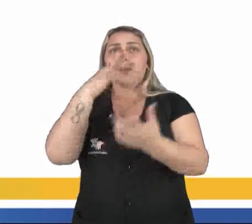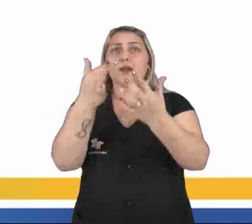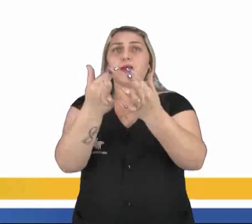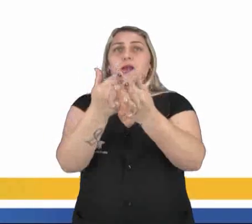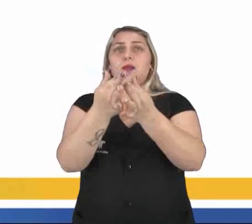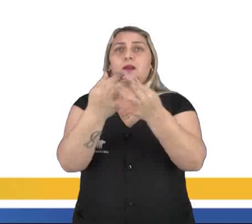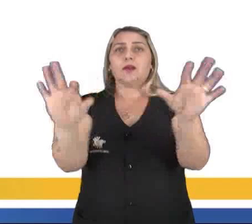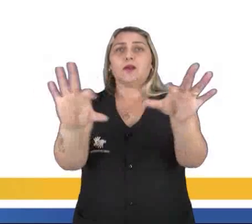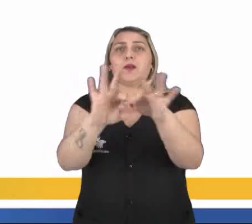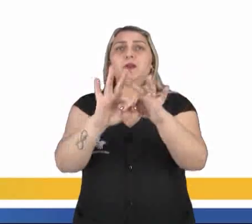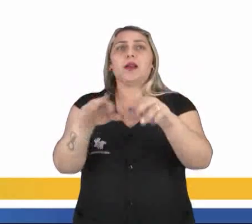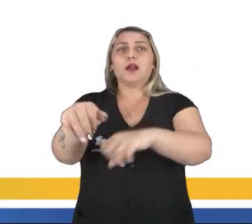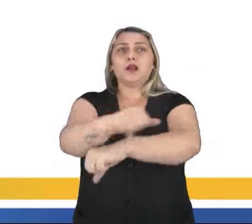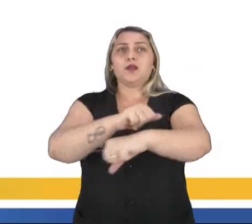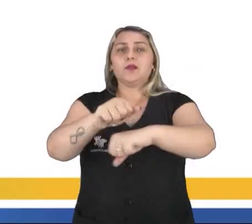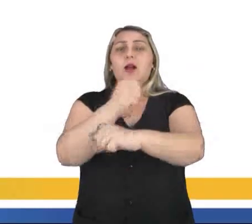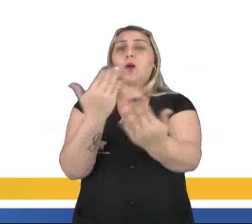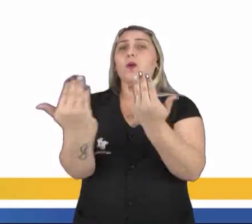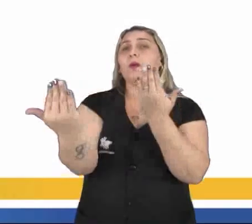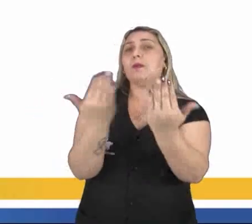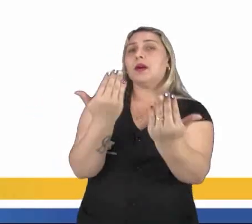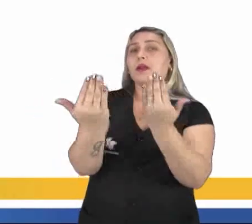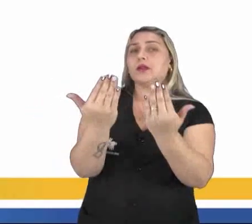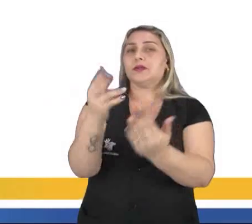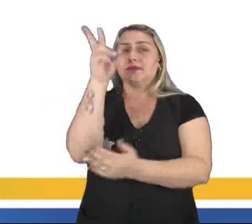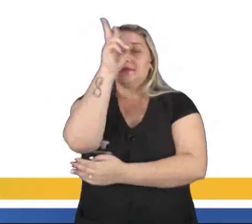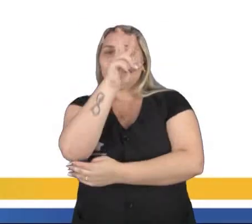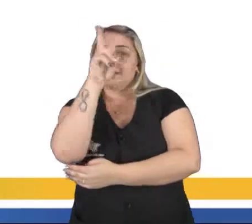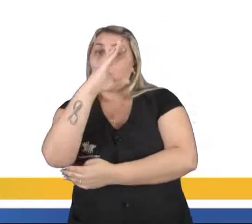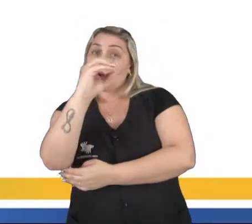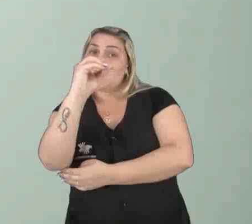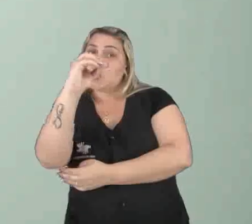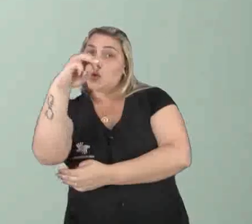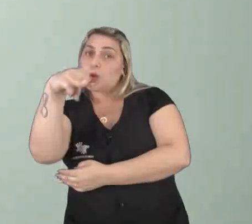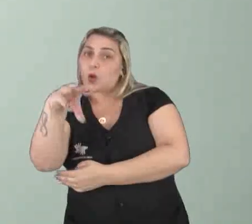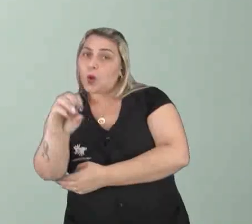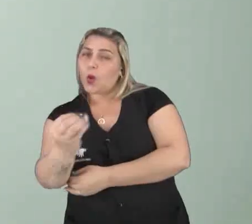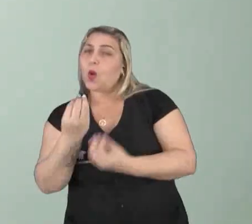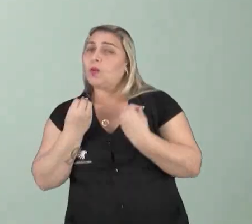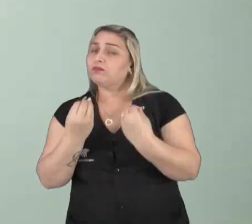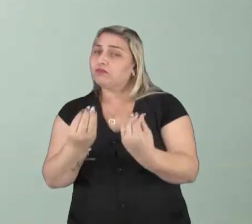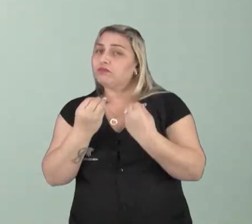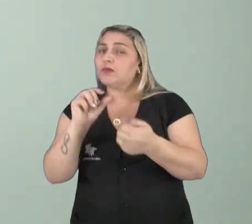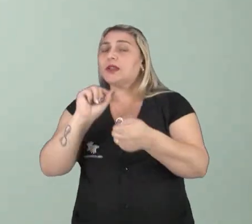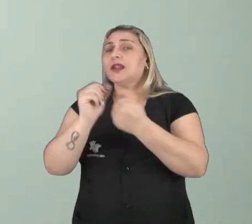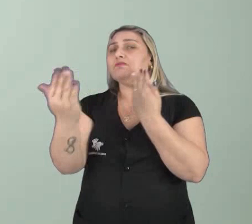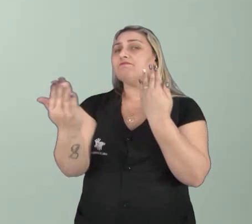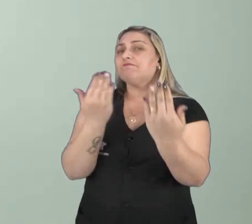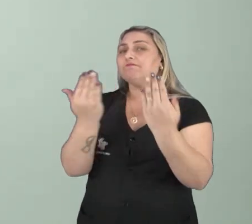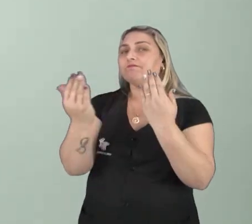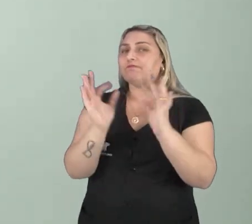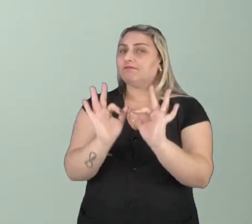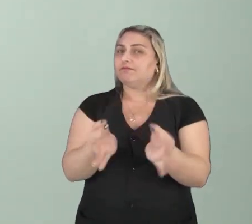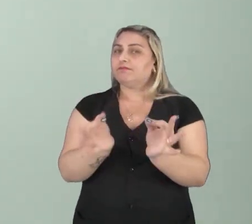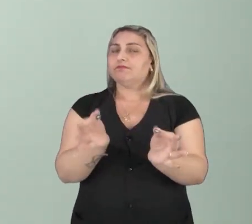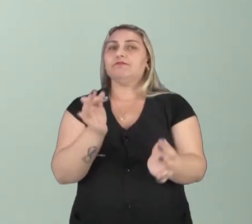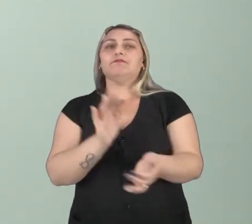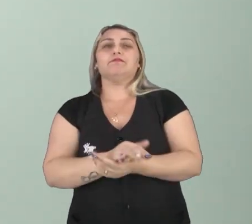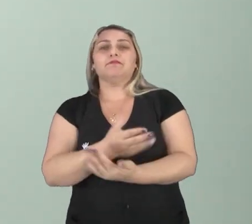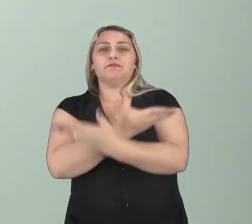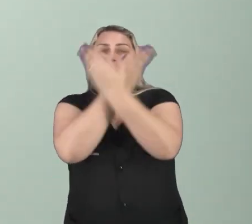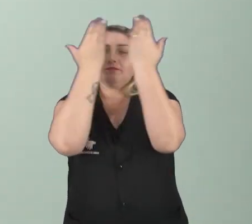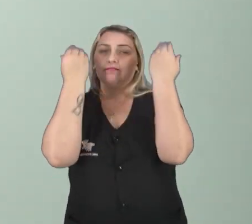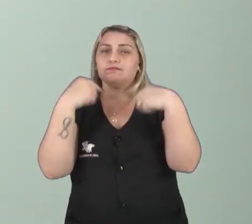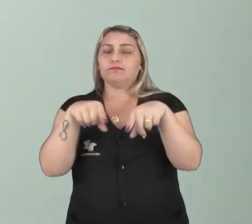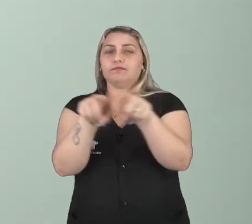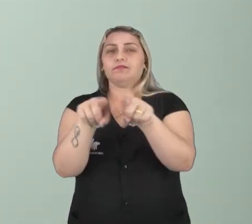oração subordinada adverbial comparativa. Lembre ali do como, que vai fazer ali a comparação, tá? Não